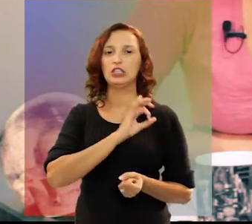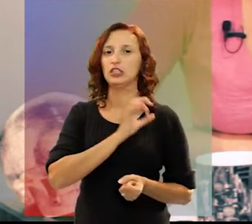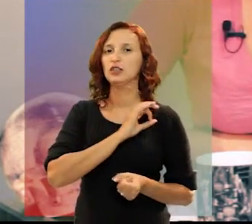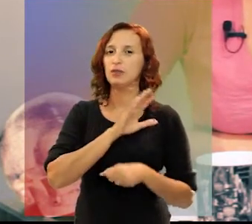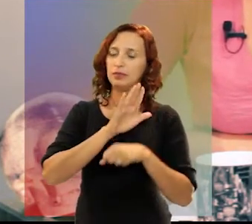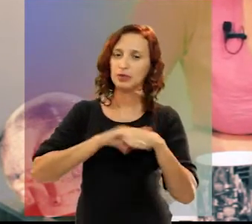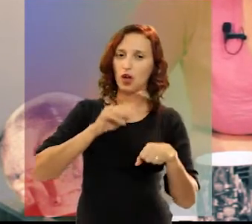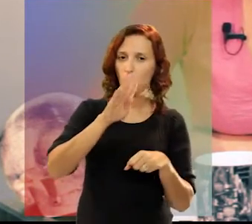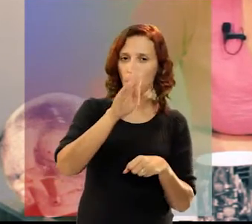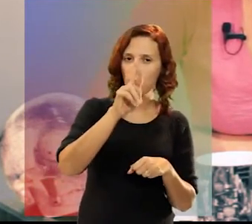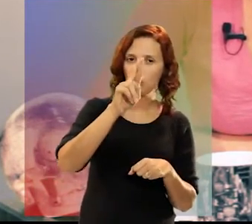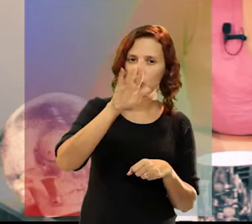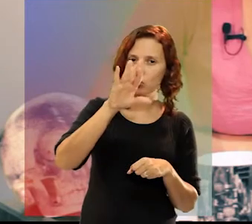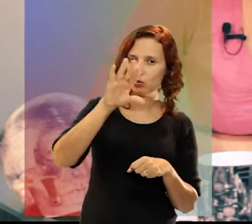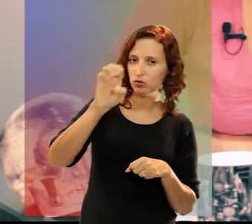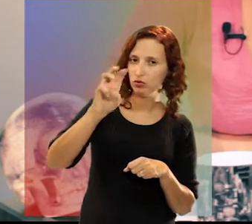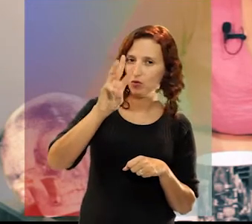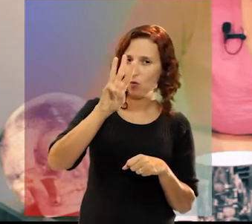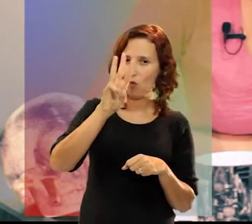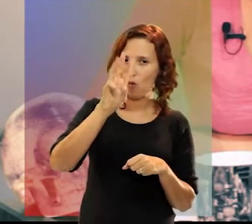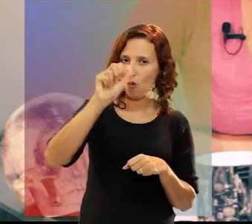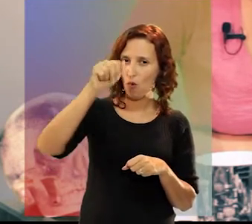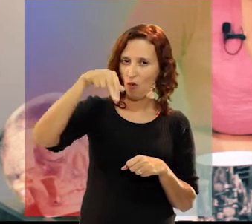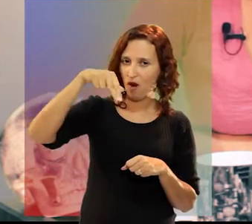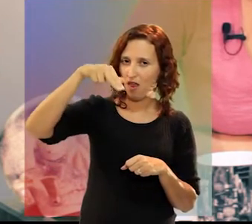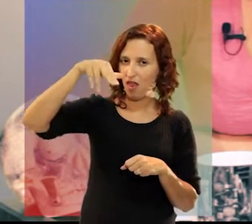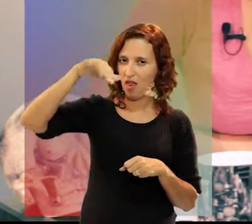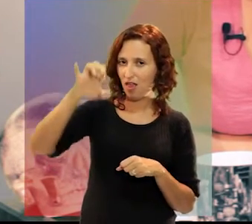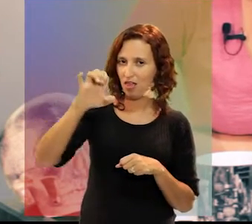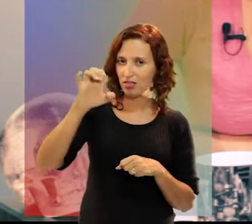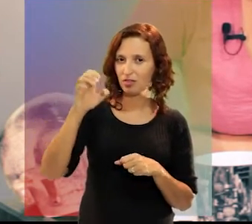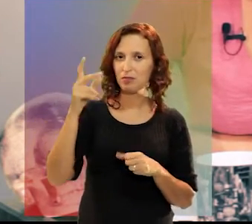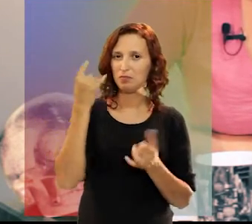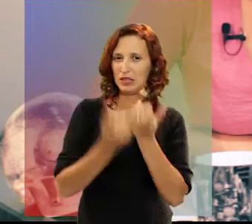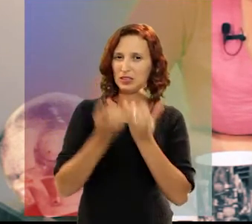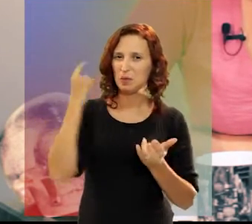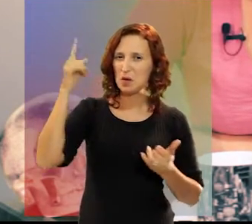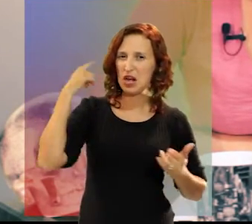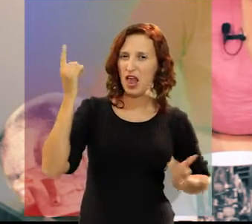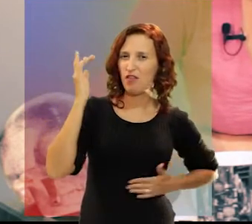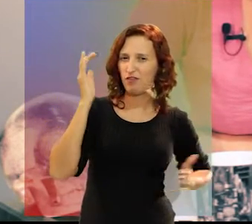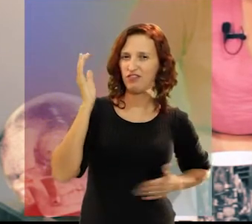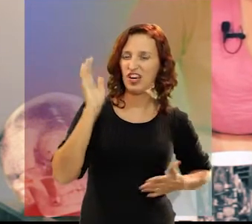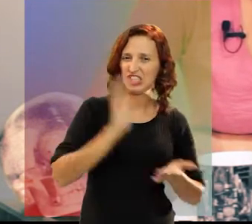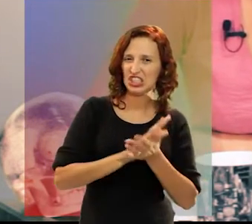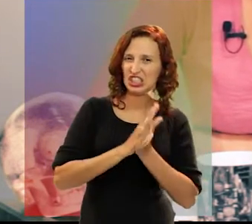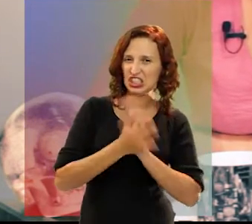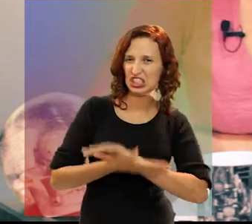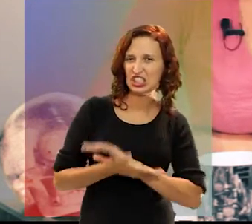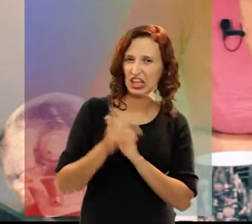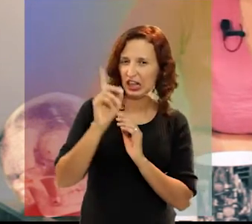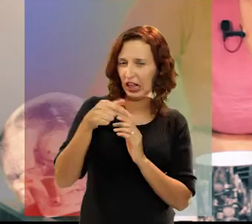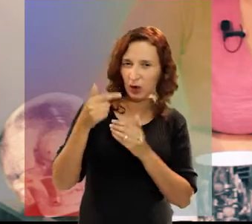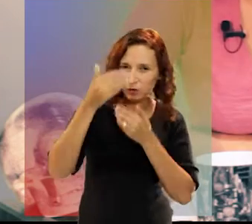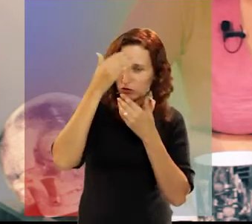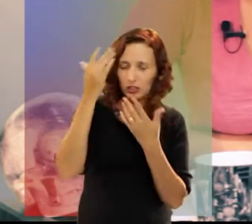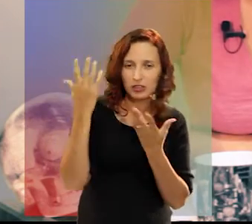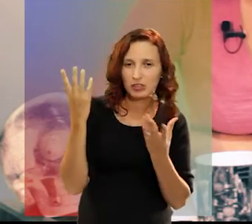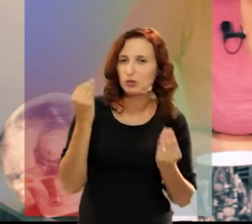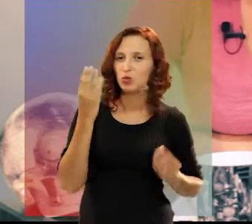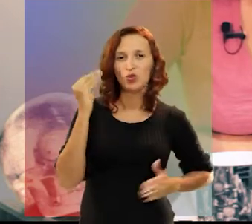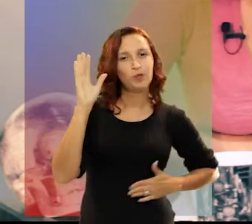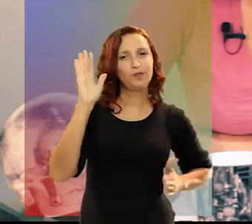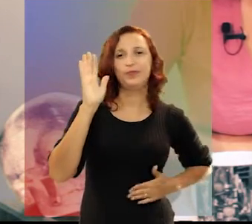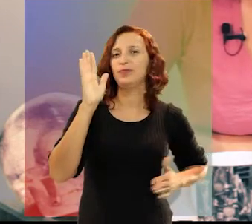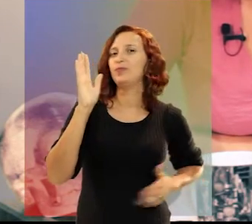próprias mãos, o Sr. Wayne, né, que é um inescrupuloso fascistinha, pirado, maluco. Né? Faz, né, gente? É o